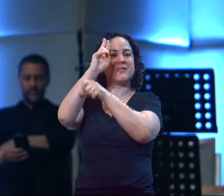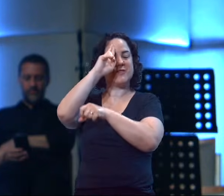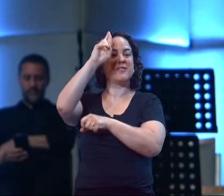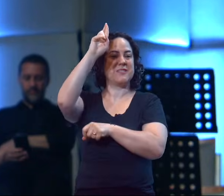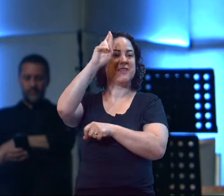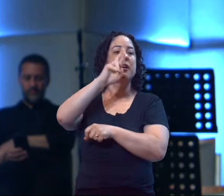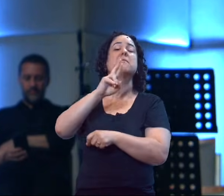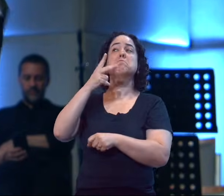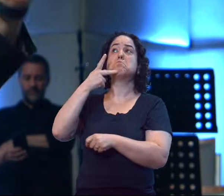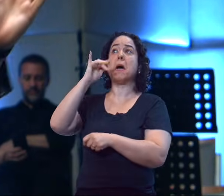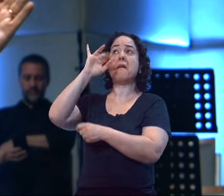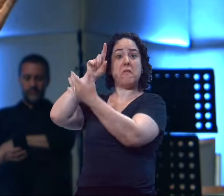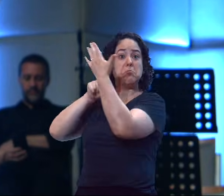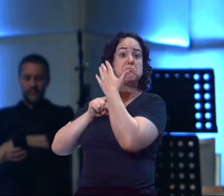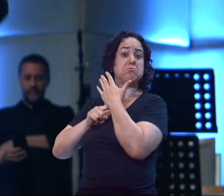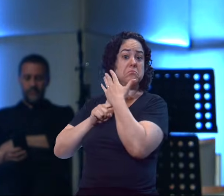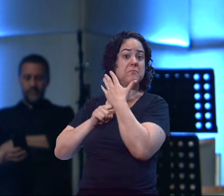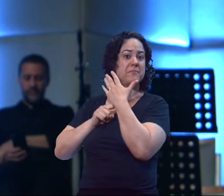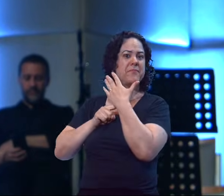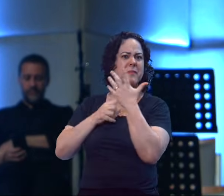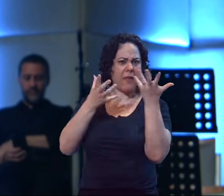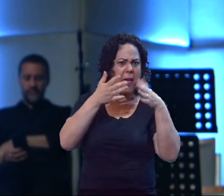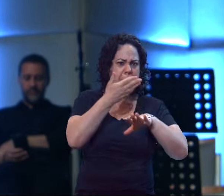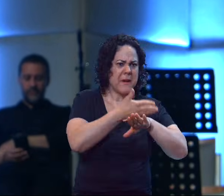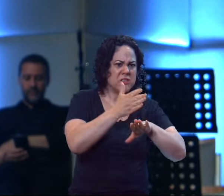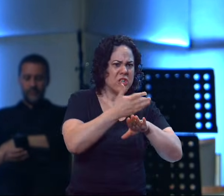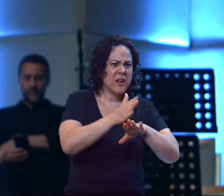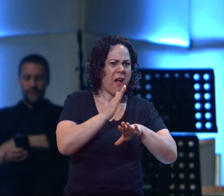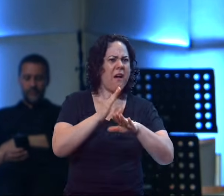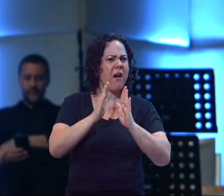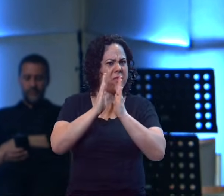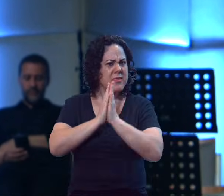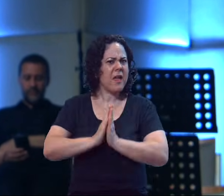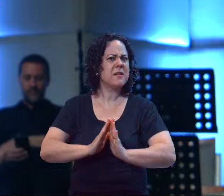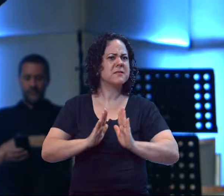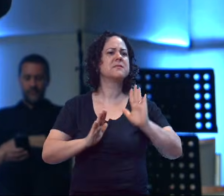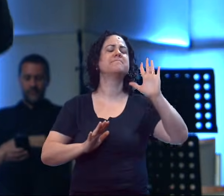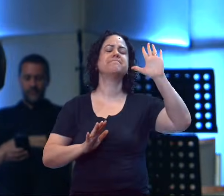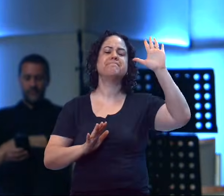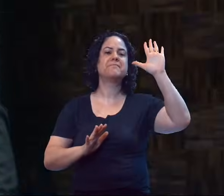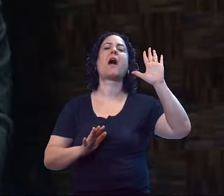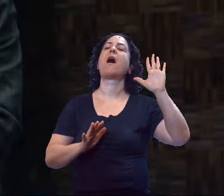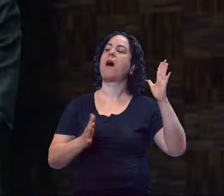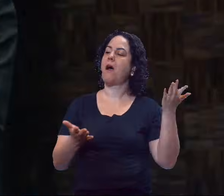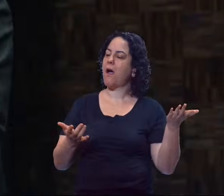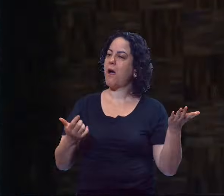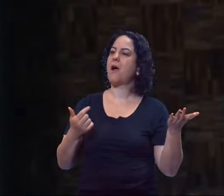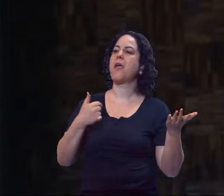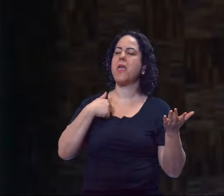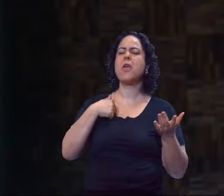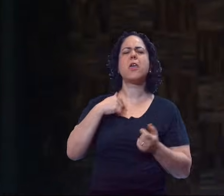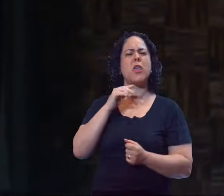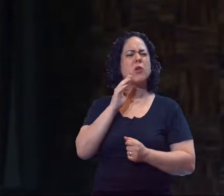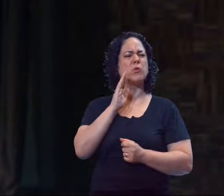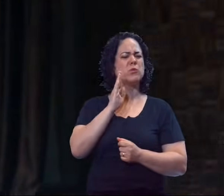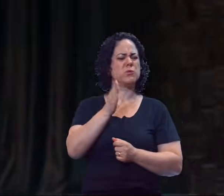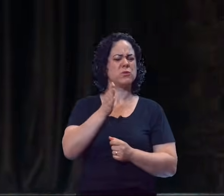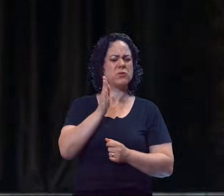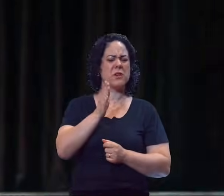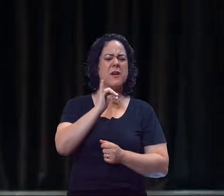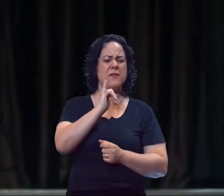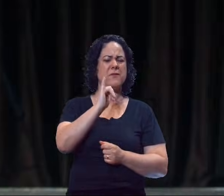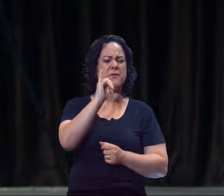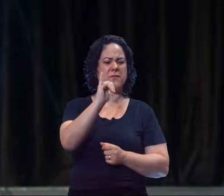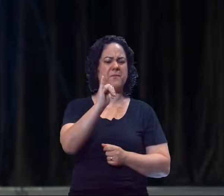revelar para você, amém? Quem quer praticar o exercício da piedade? Eu já contei aqui,